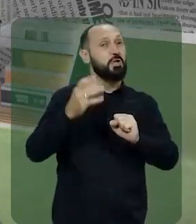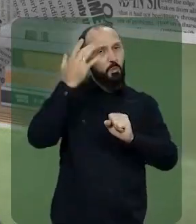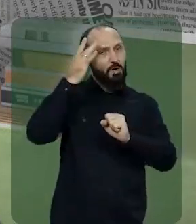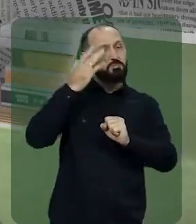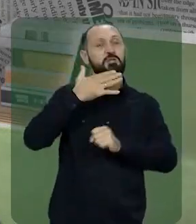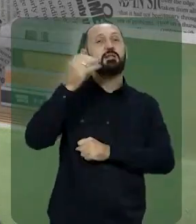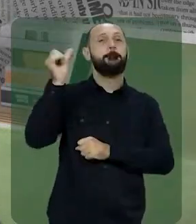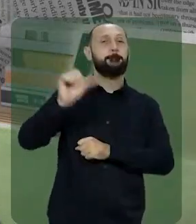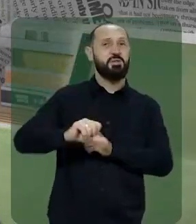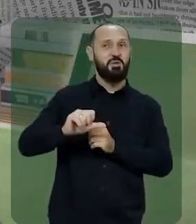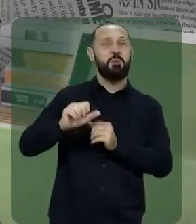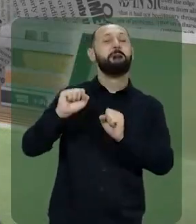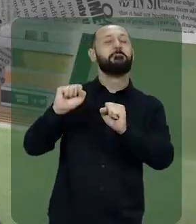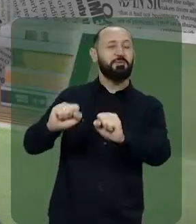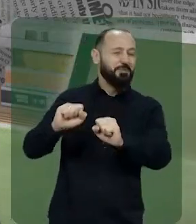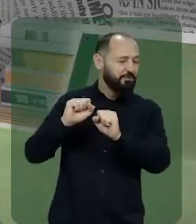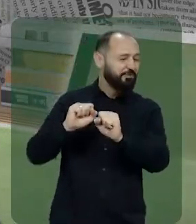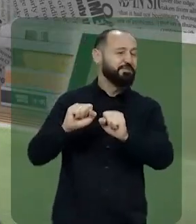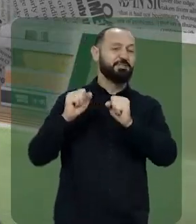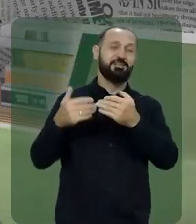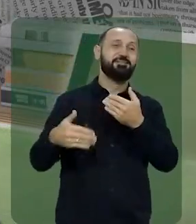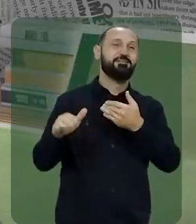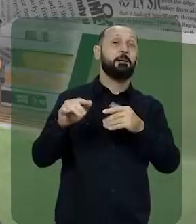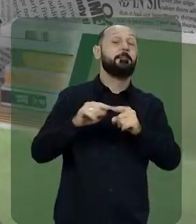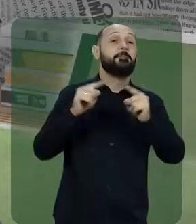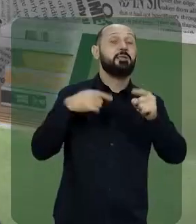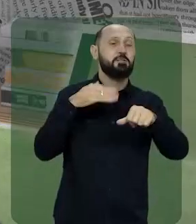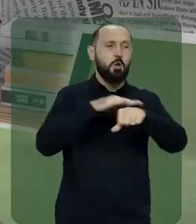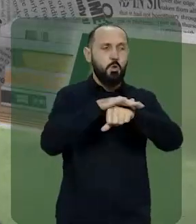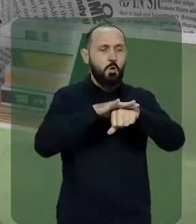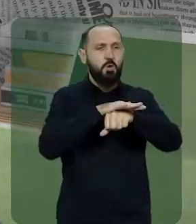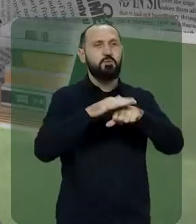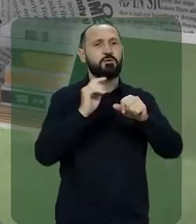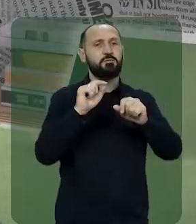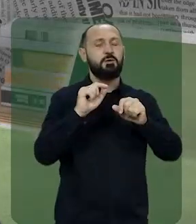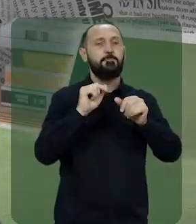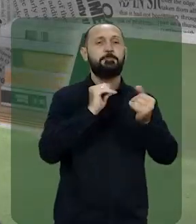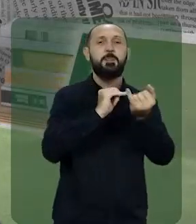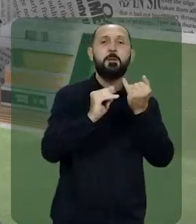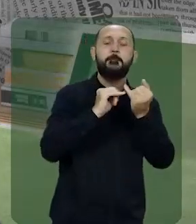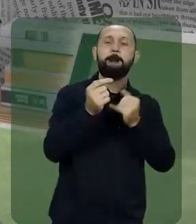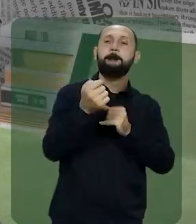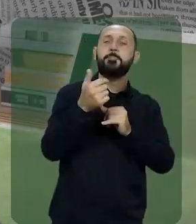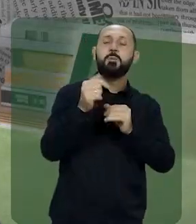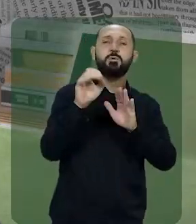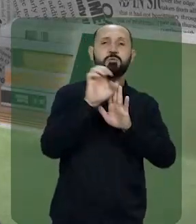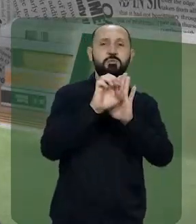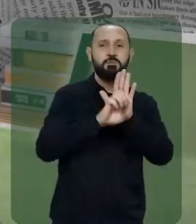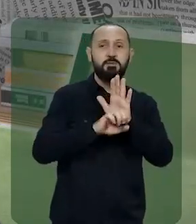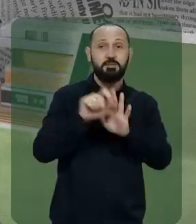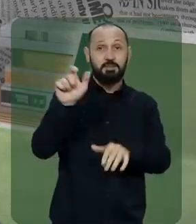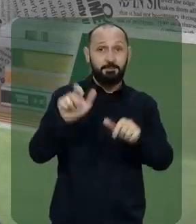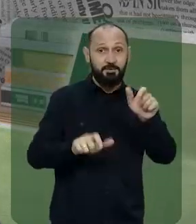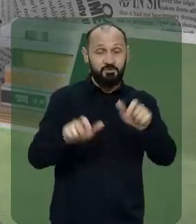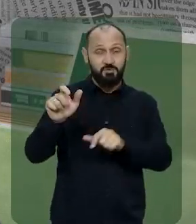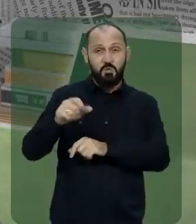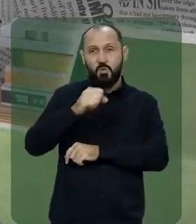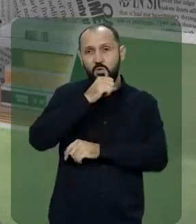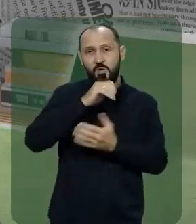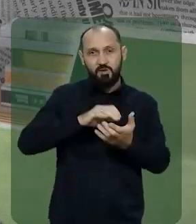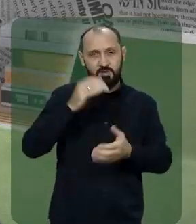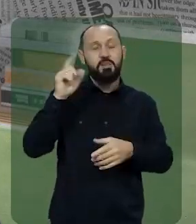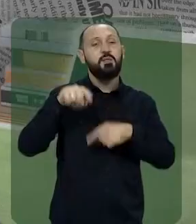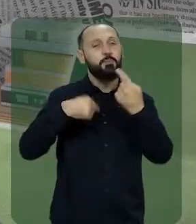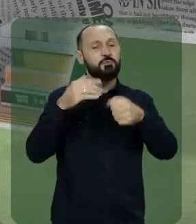a violência contra a mulher é altíssima, contra a criança ainda é muito séria. Mas já existe, poderia estar pior, eu acredito, poderia